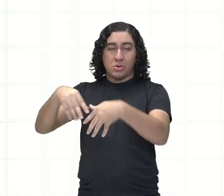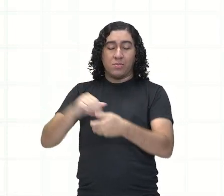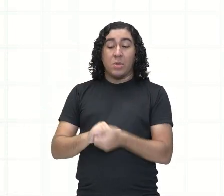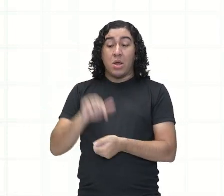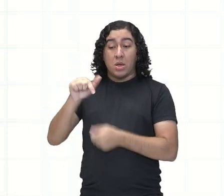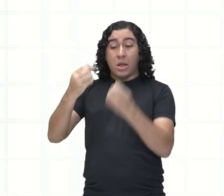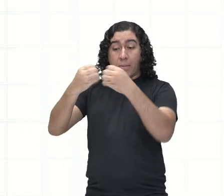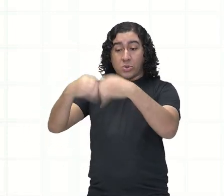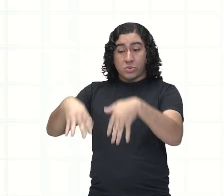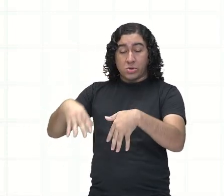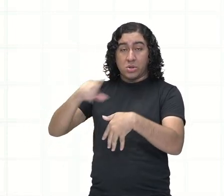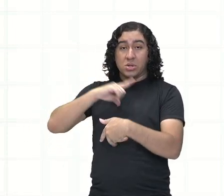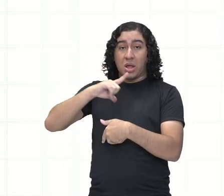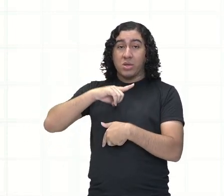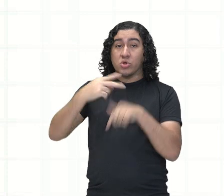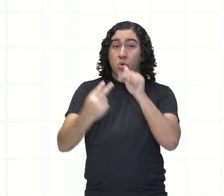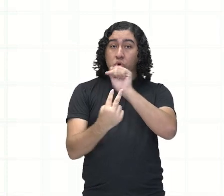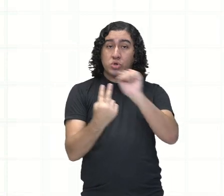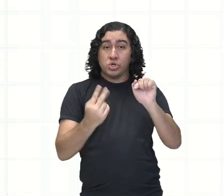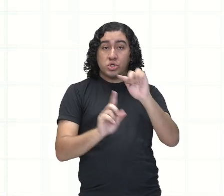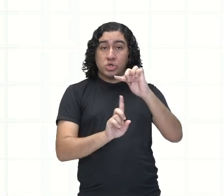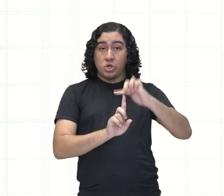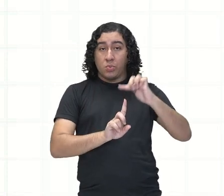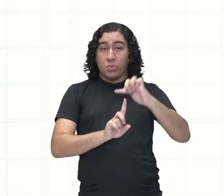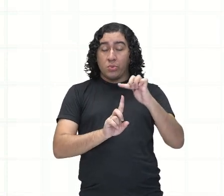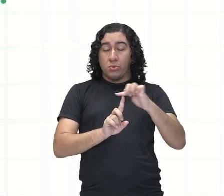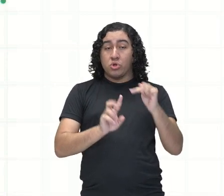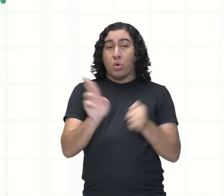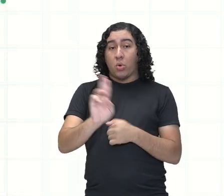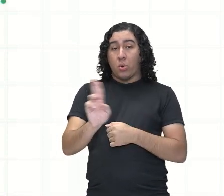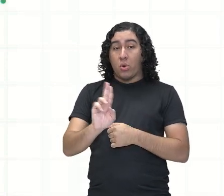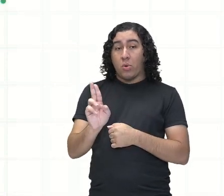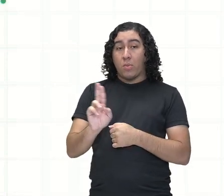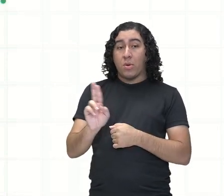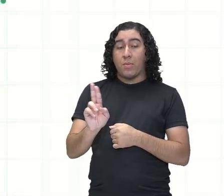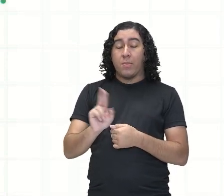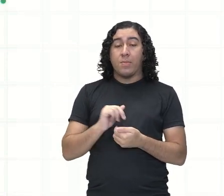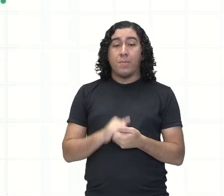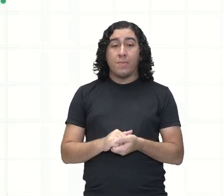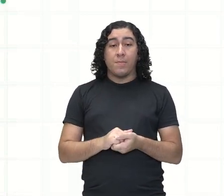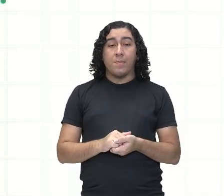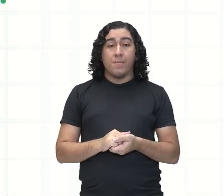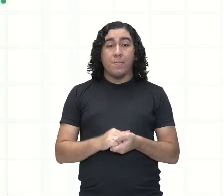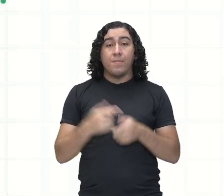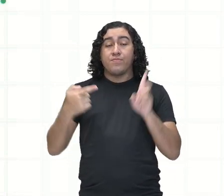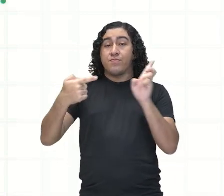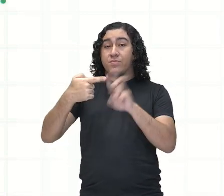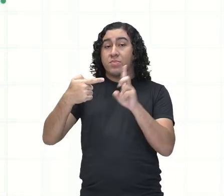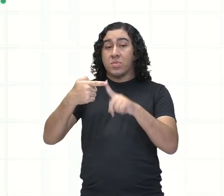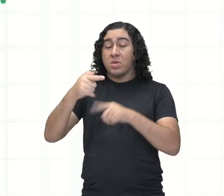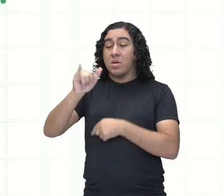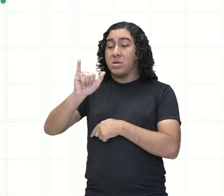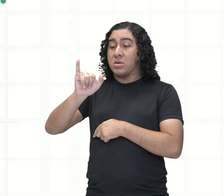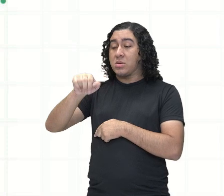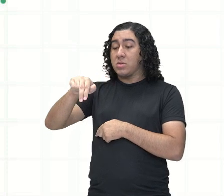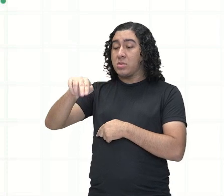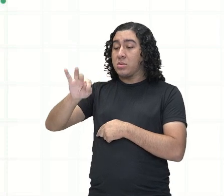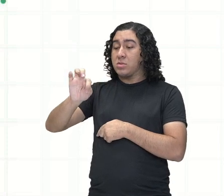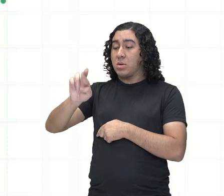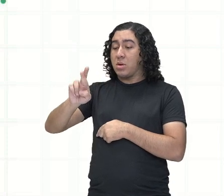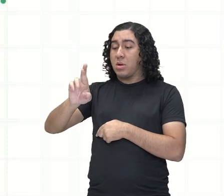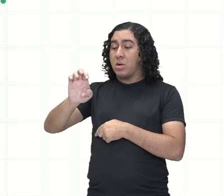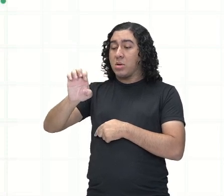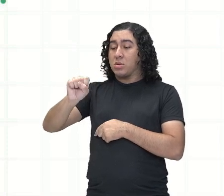prejuízo, nós temos dois tipos de relações desarmônicas. as que são